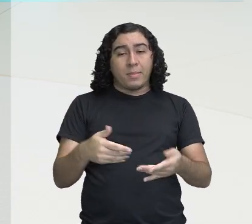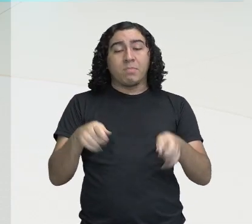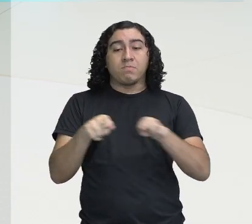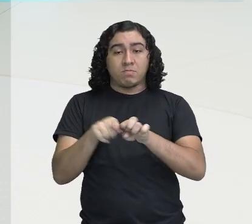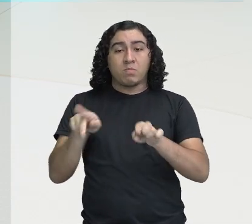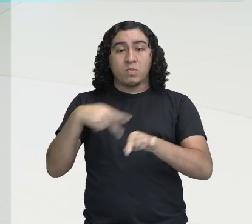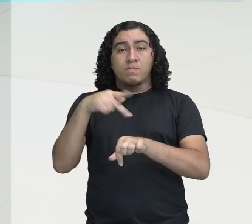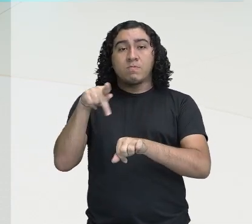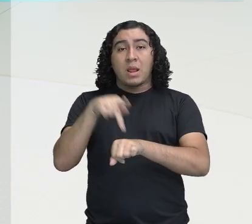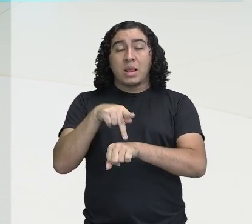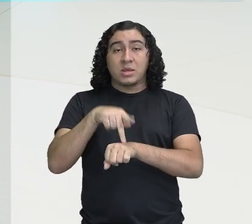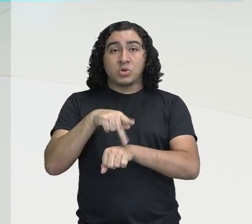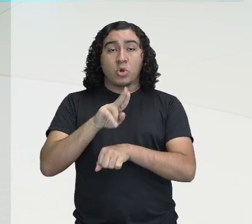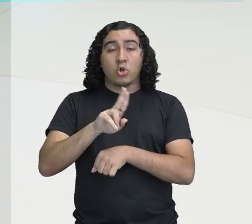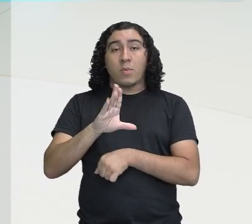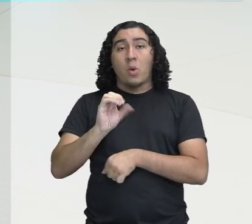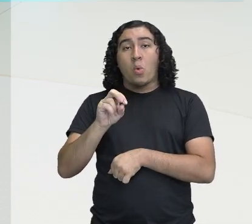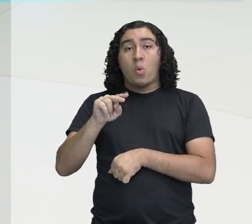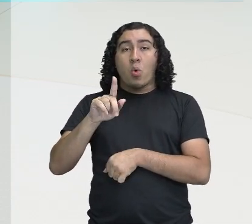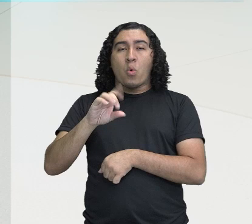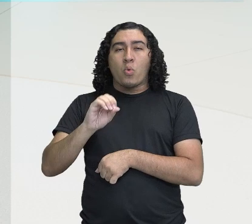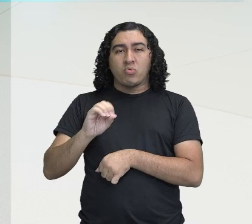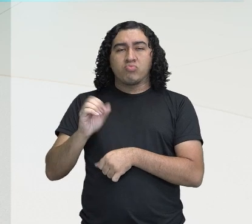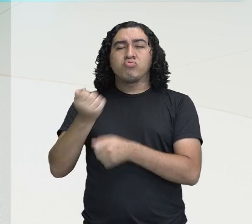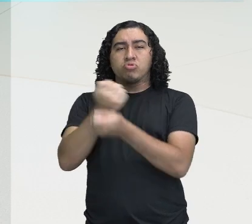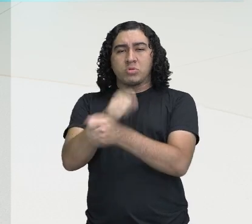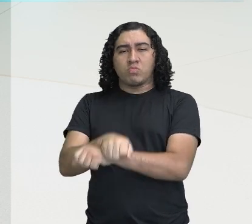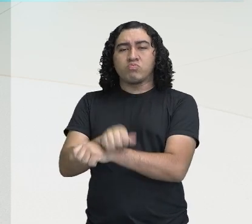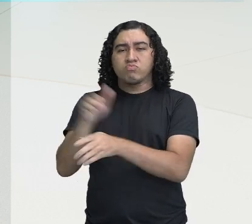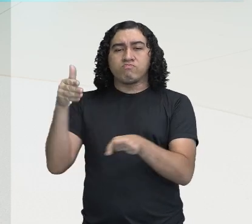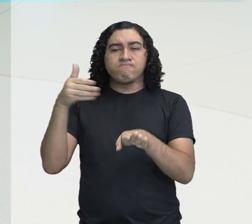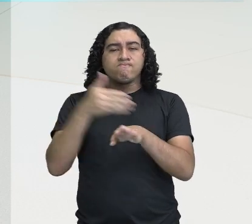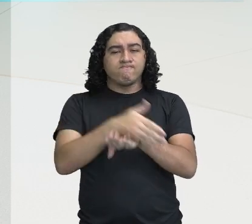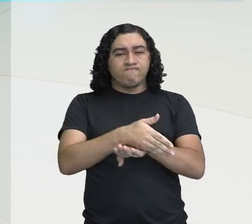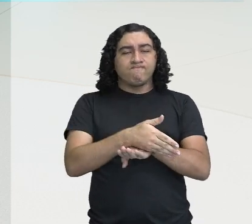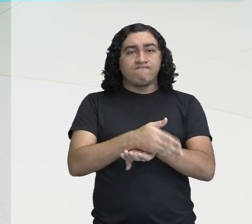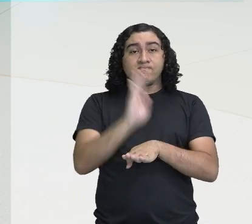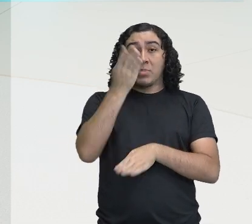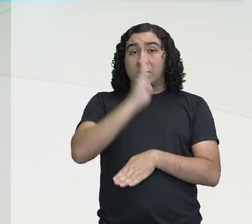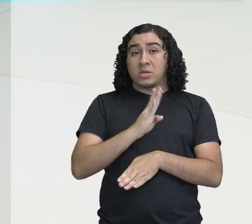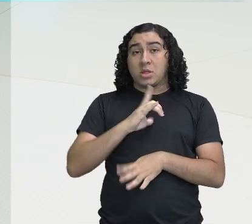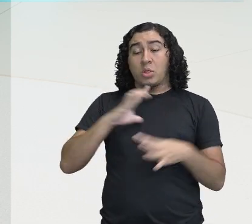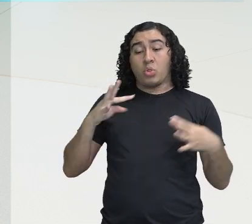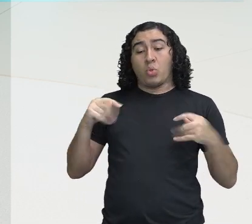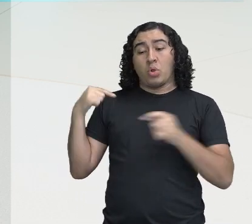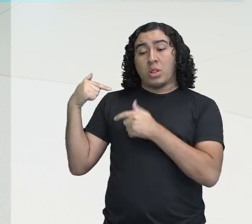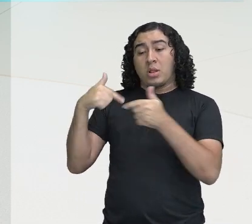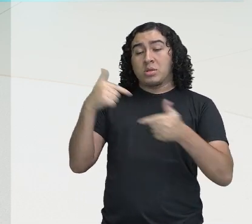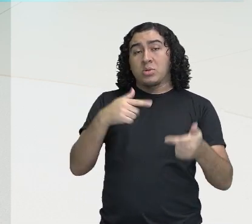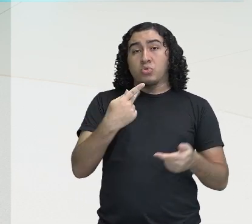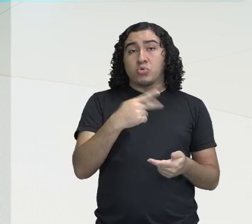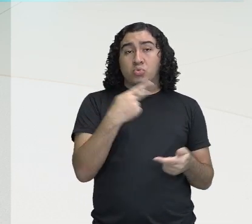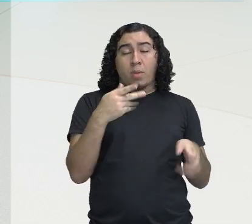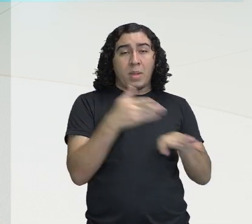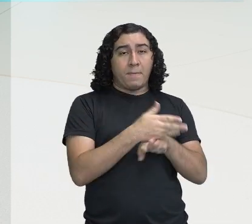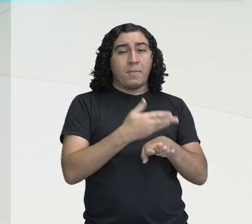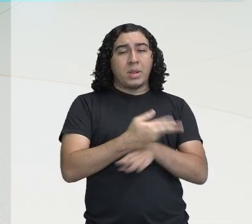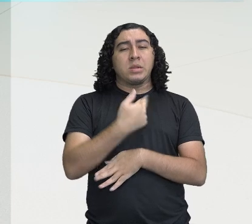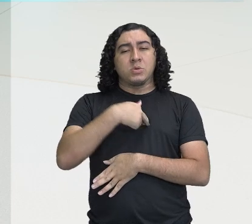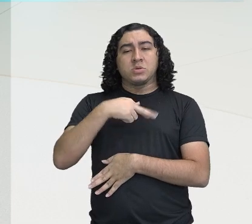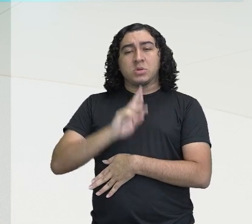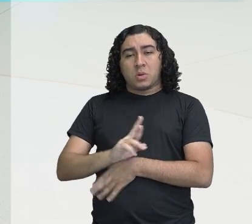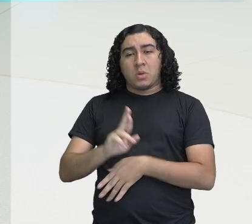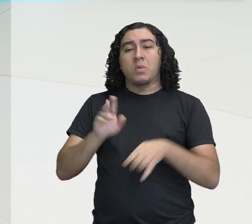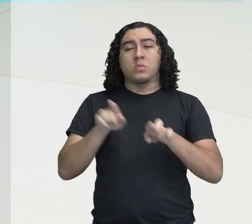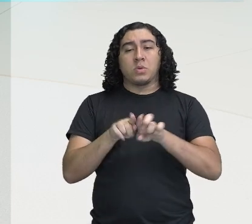do Congo, onde os escravos chegaram aqui no Brasil e trouxeram todas as suas tradições, a sua religiosidade,